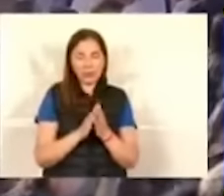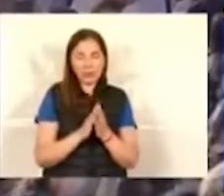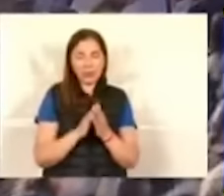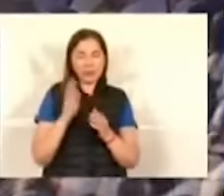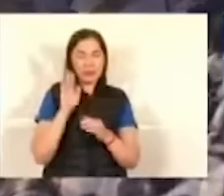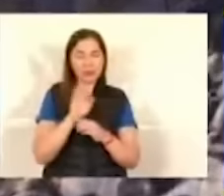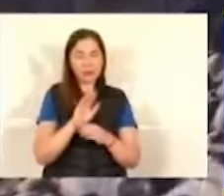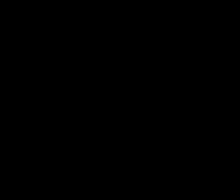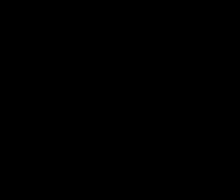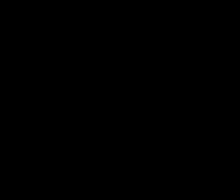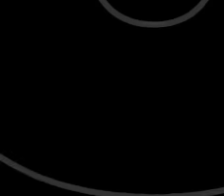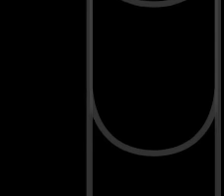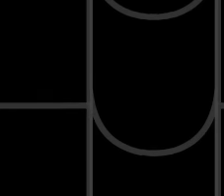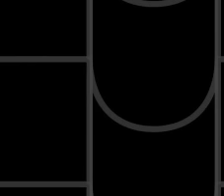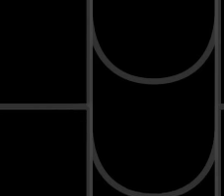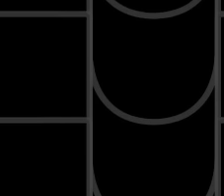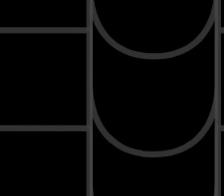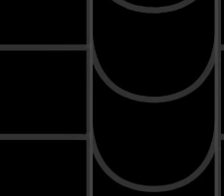nossa